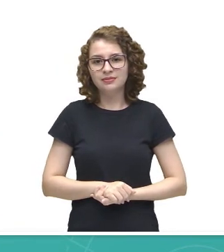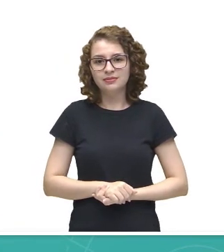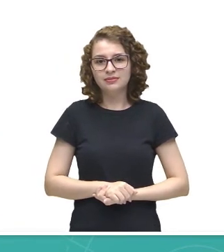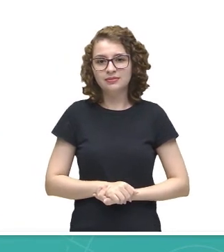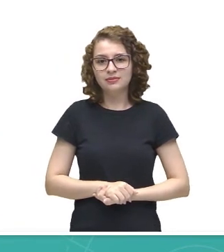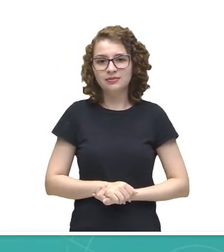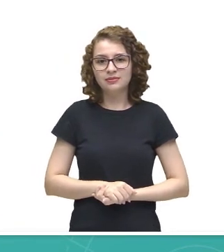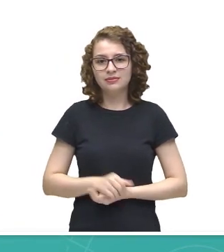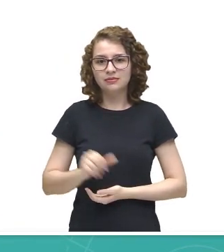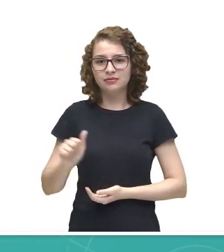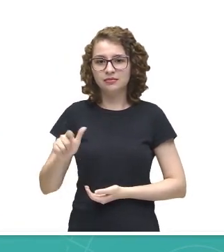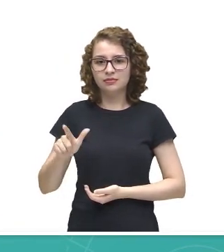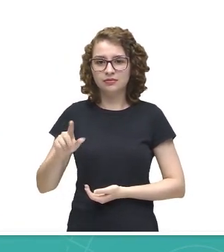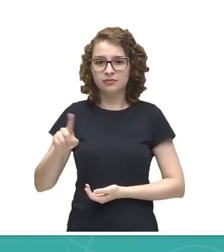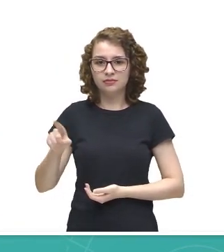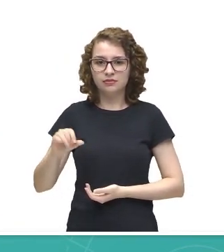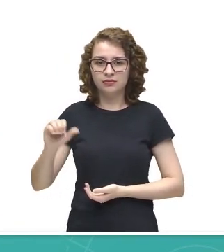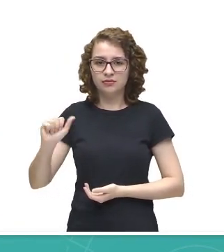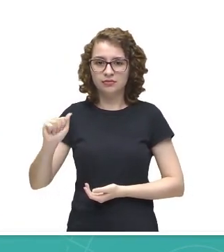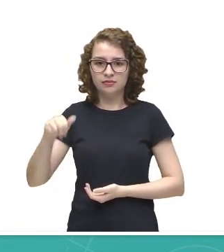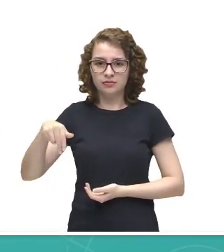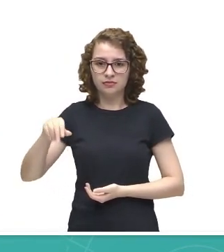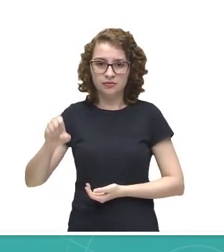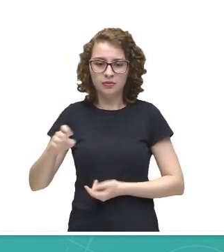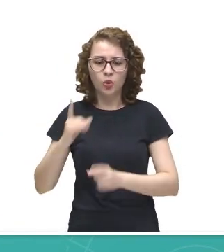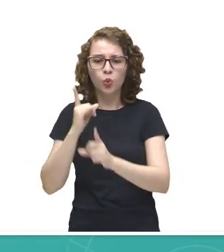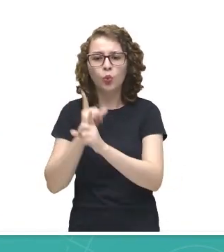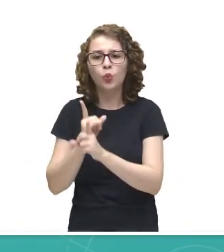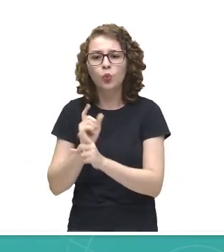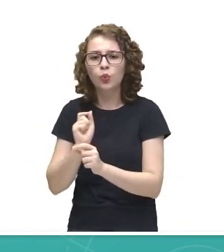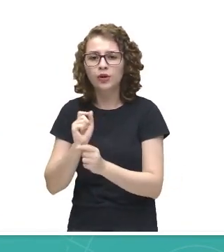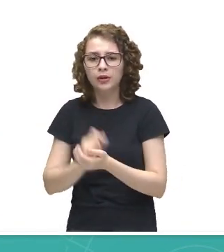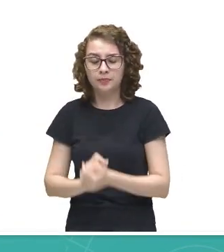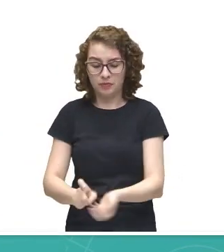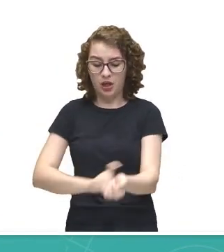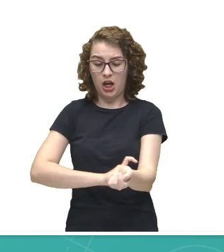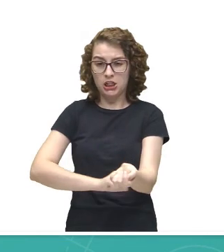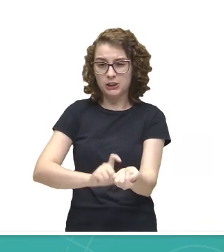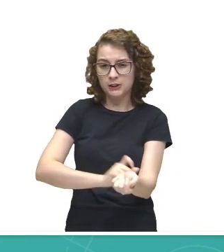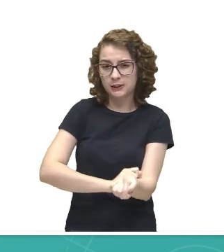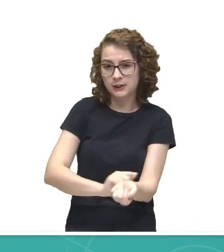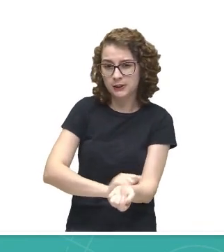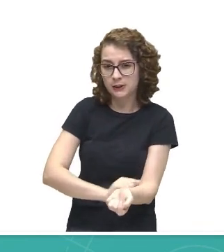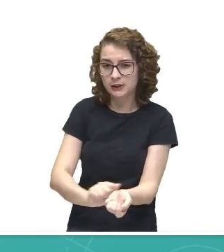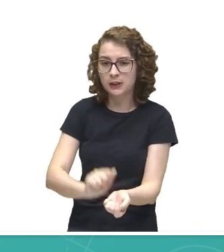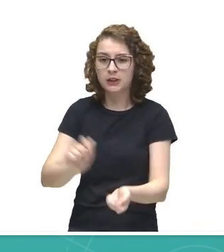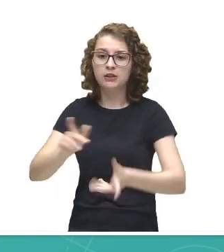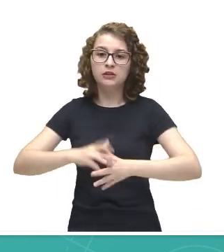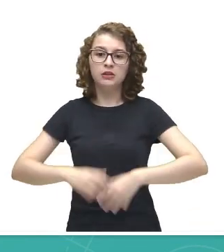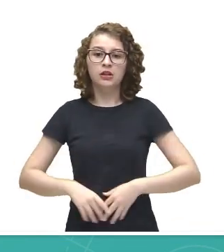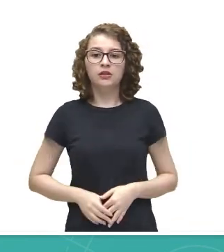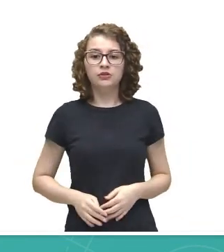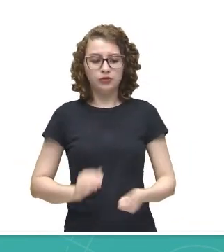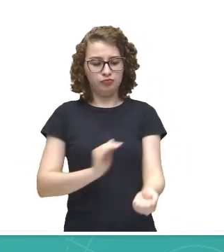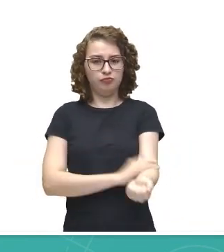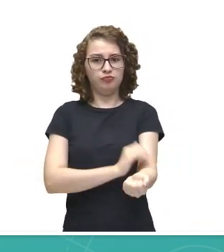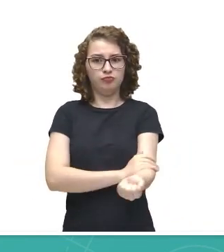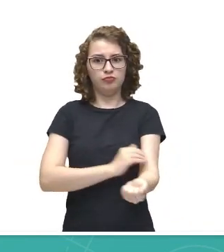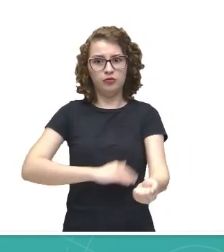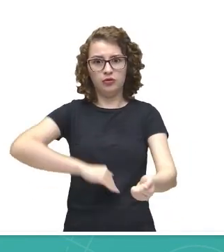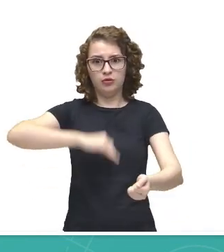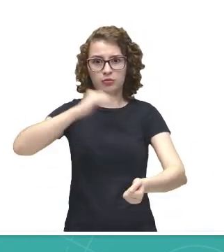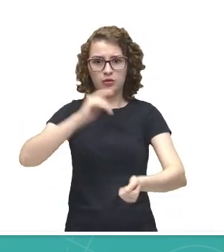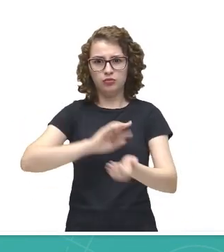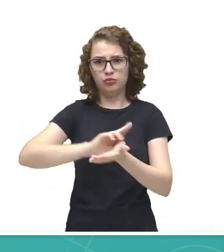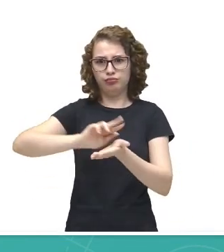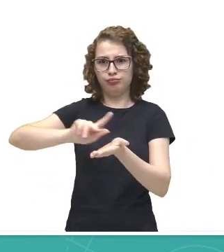A Alziane colocou ansiedade e hipertensão, muito bem. A Celiane também, ansiedade, hipertensão